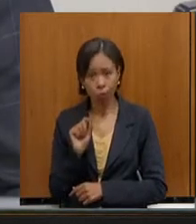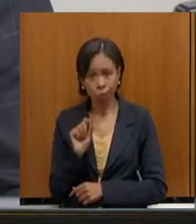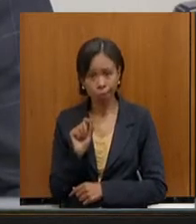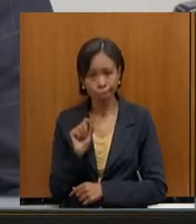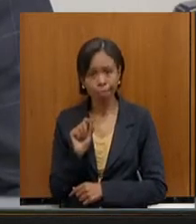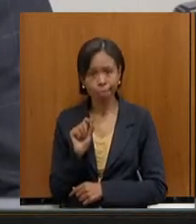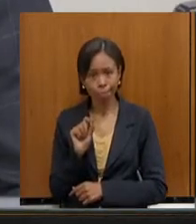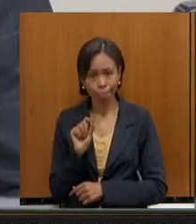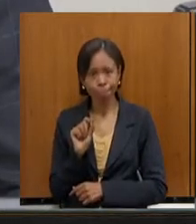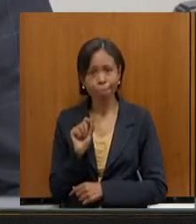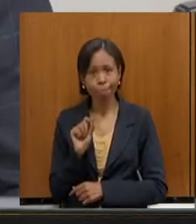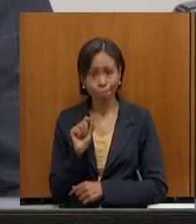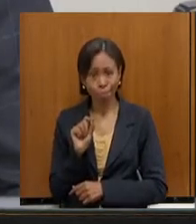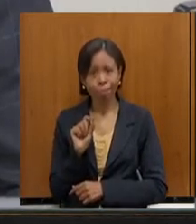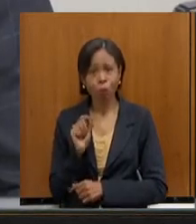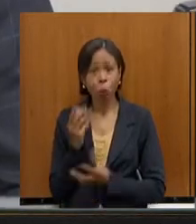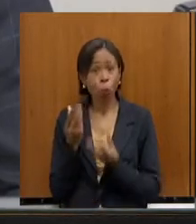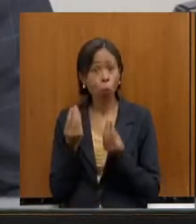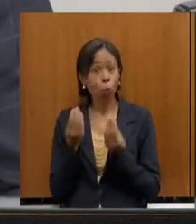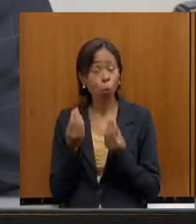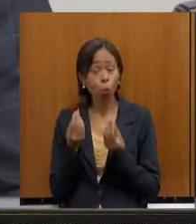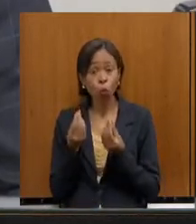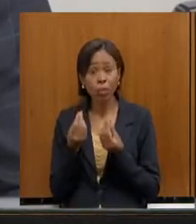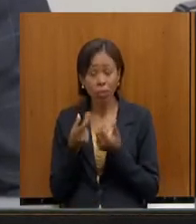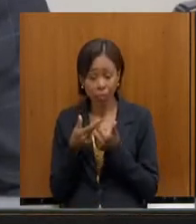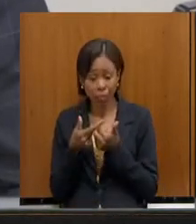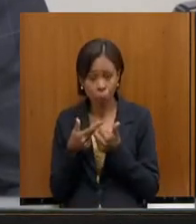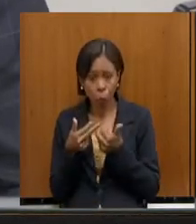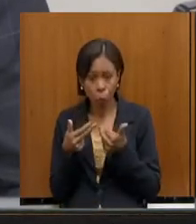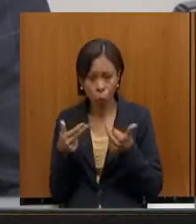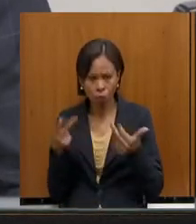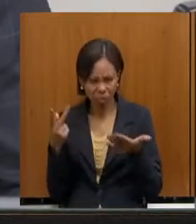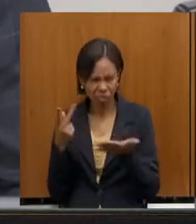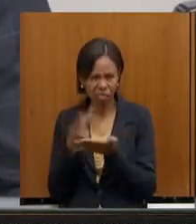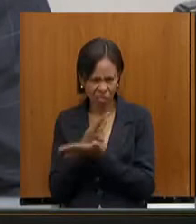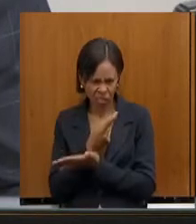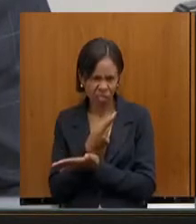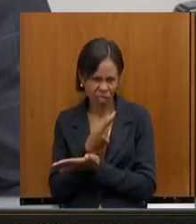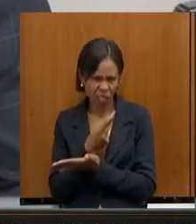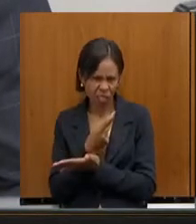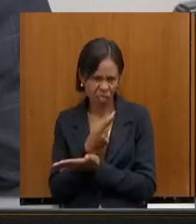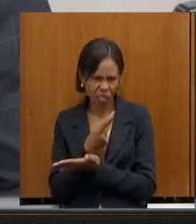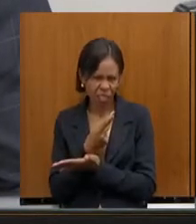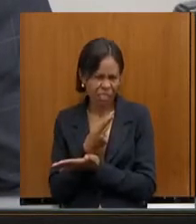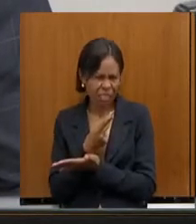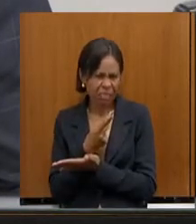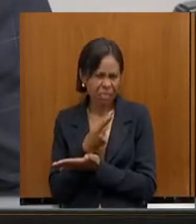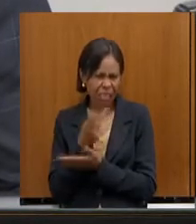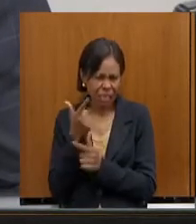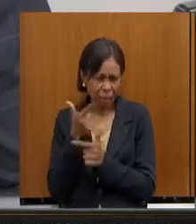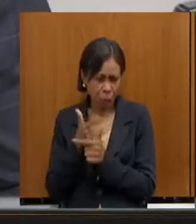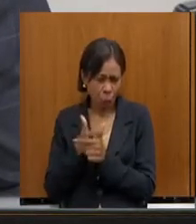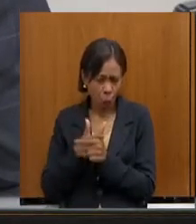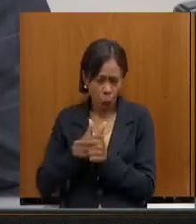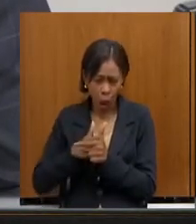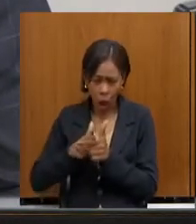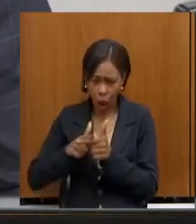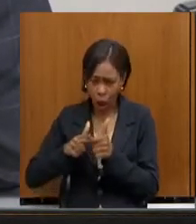em grande parte dessas estruturas vou falar dessas bombas relógios